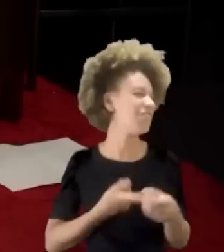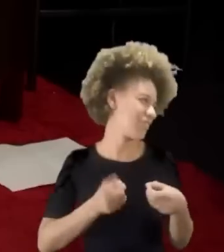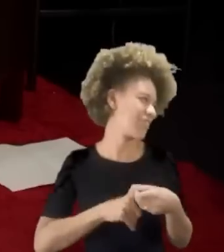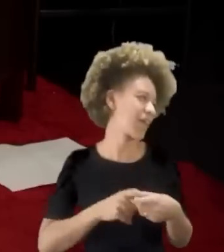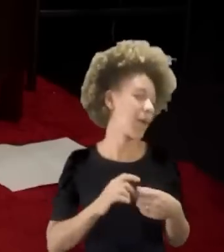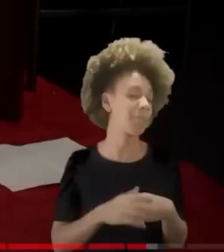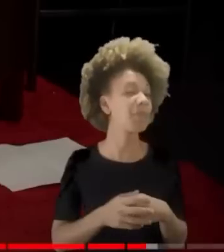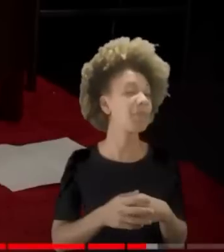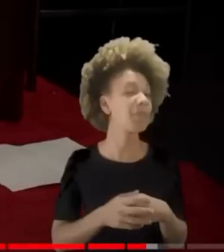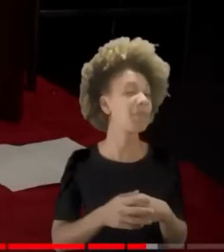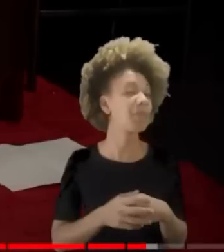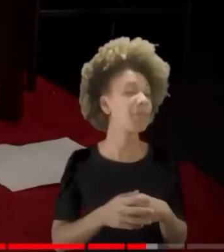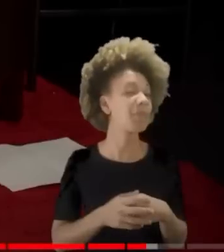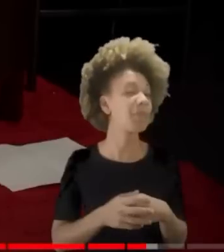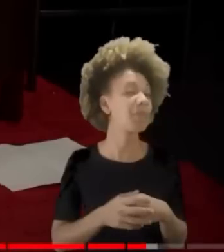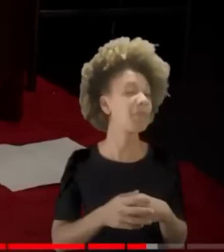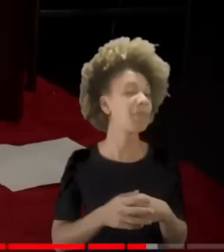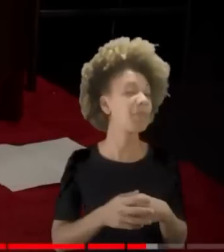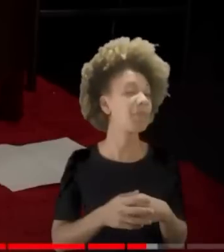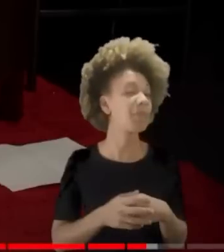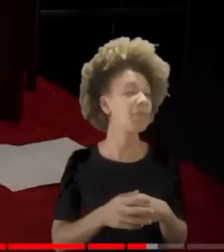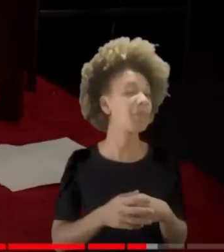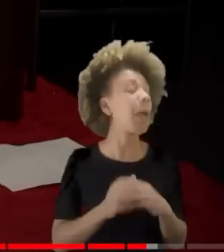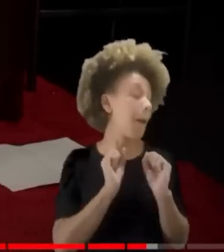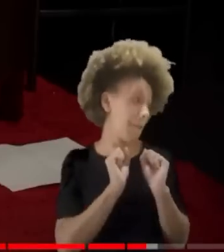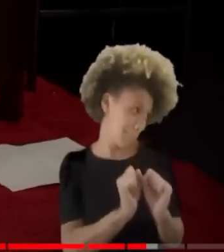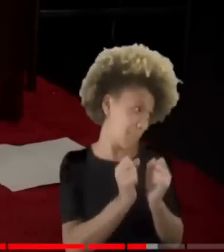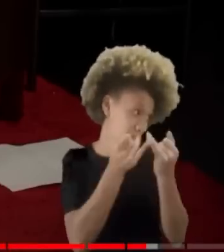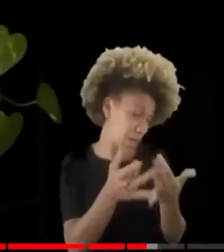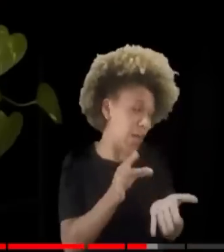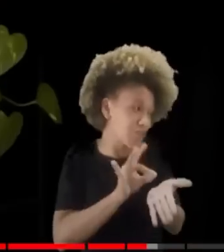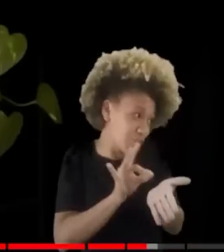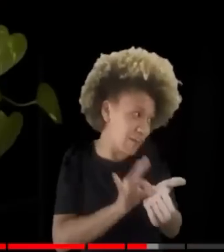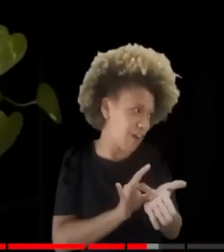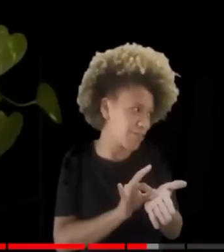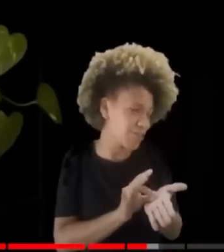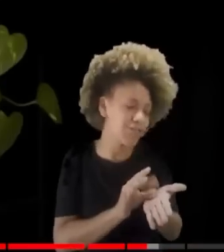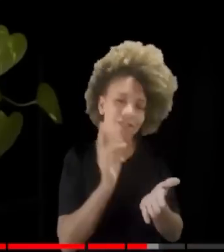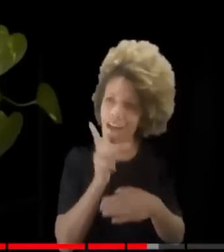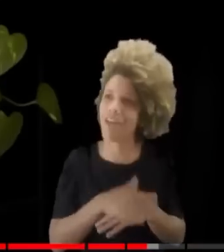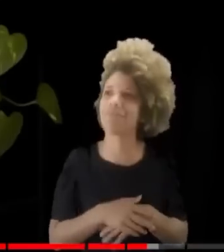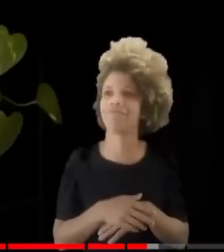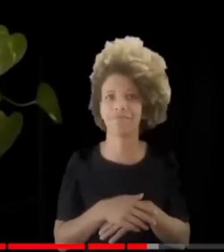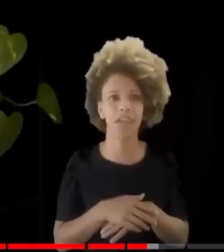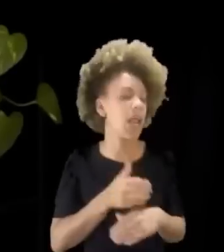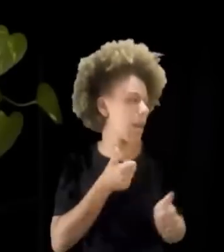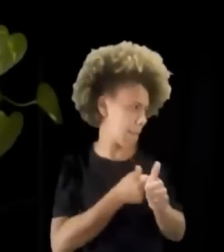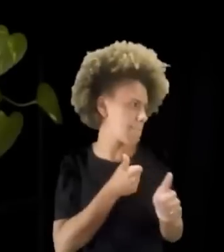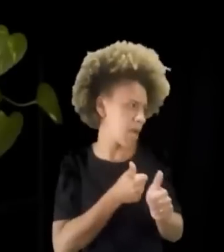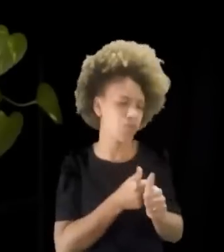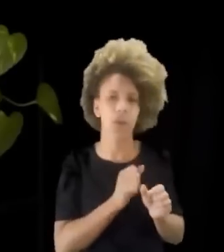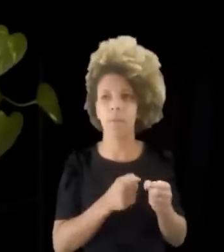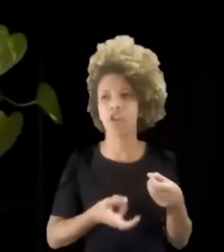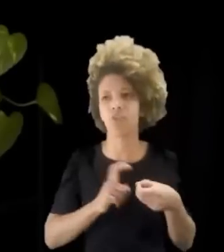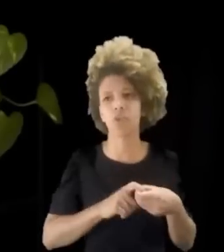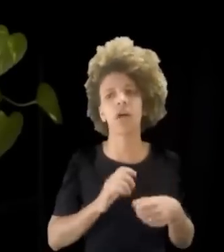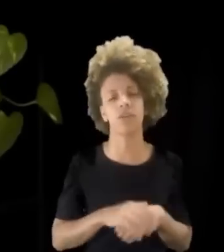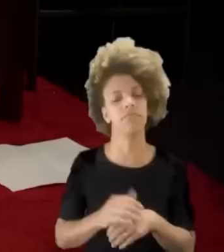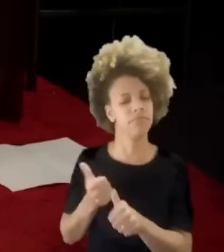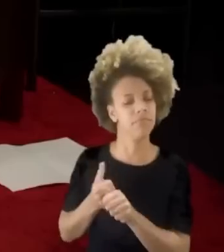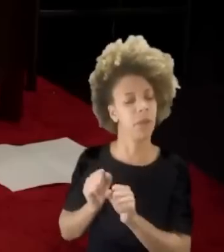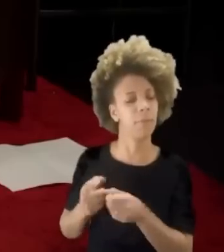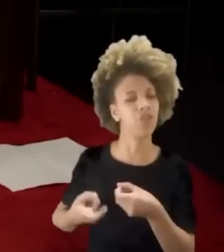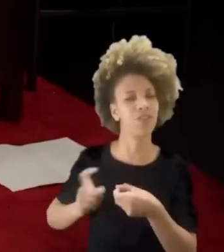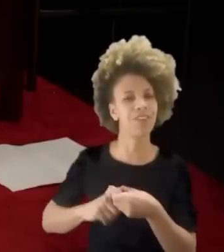ele vai voltar é só criticar esse cara que Maurício gosta né Eu posso falar bicho de verdade cara que que ele mora perto ele falou ele pode